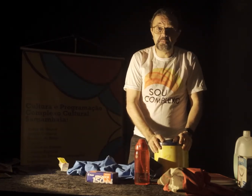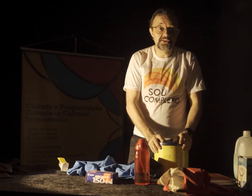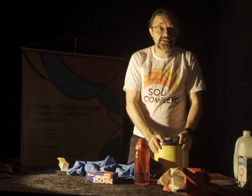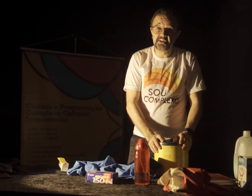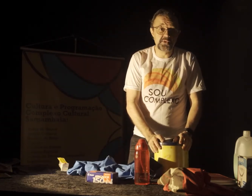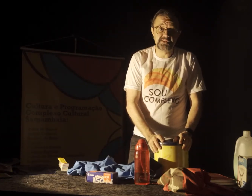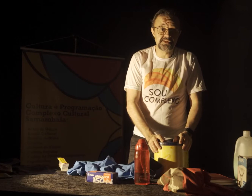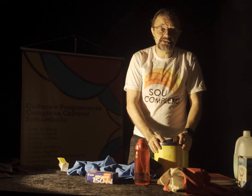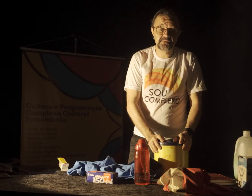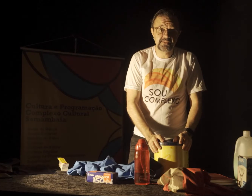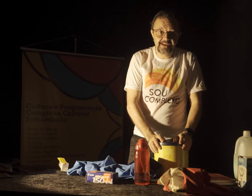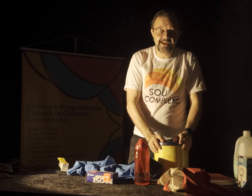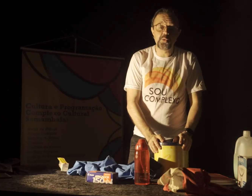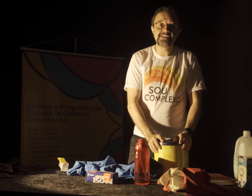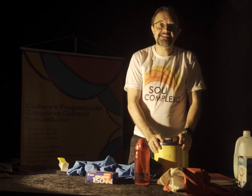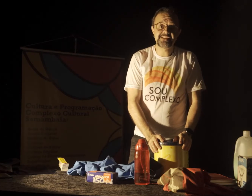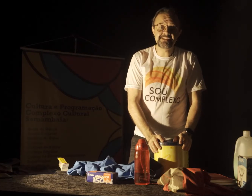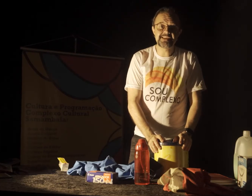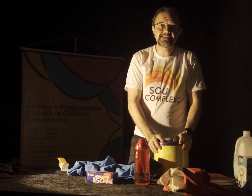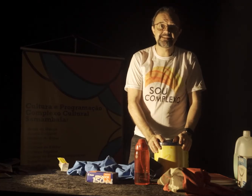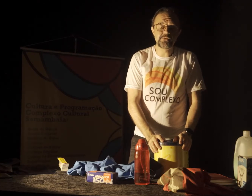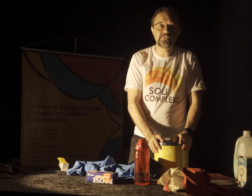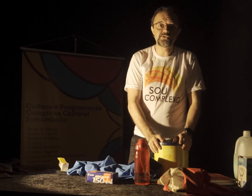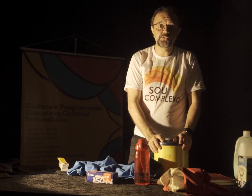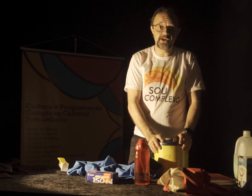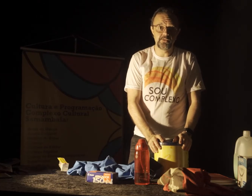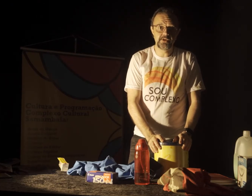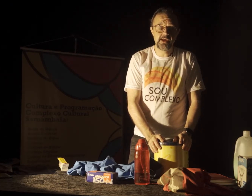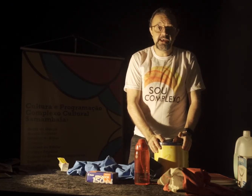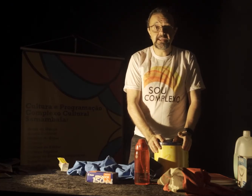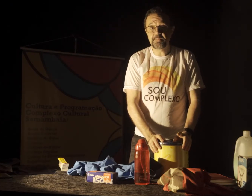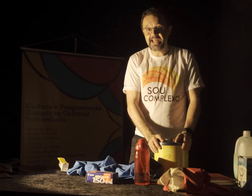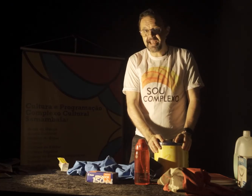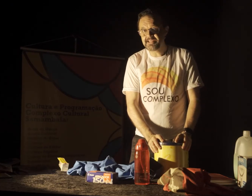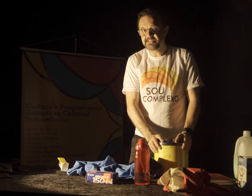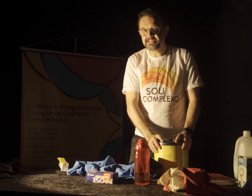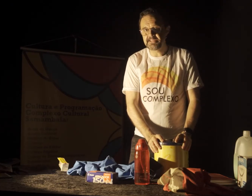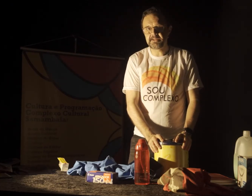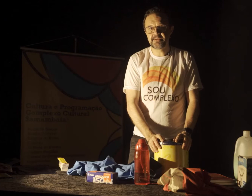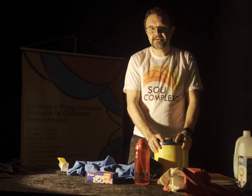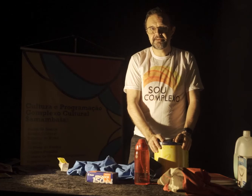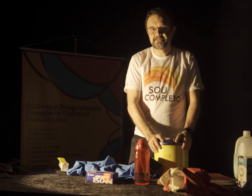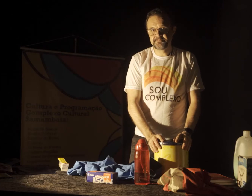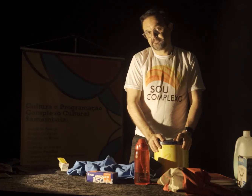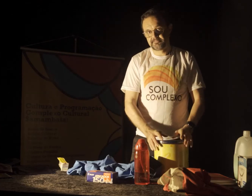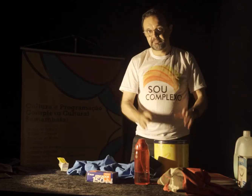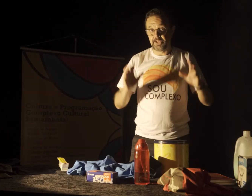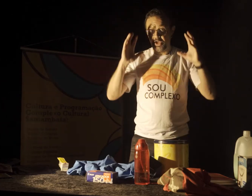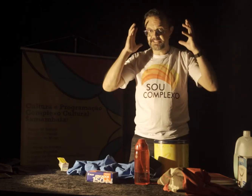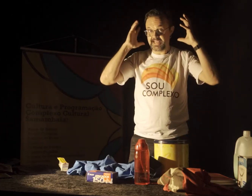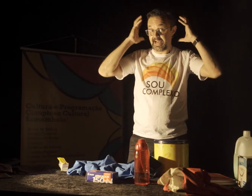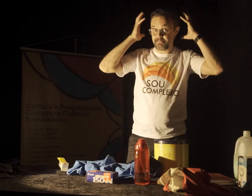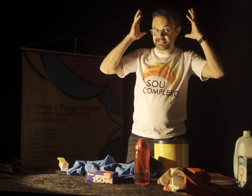cor realmente não existe. Ela é uma sensação visual e que para ela existir